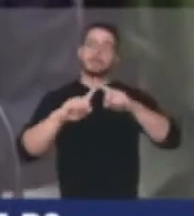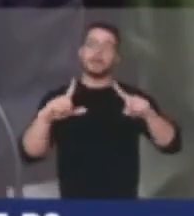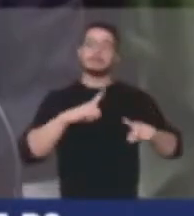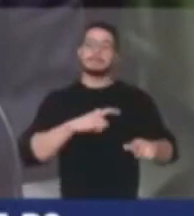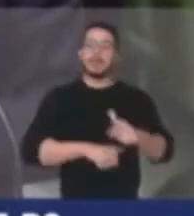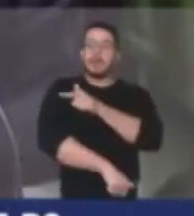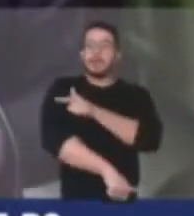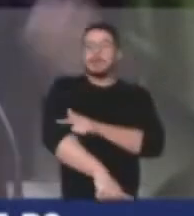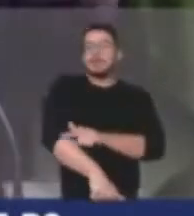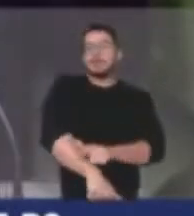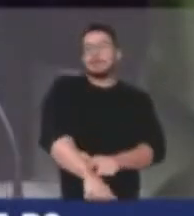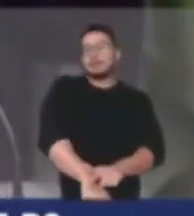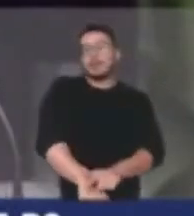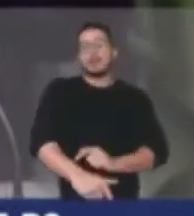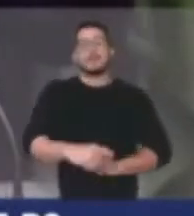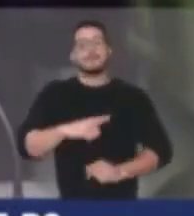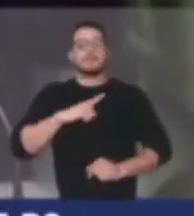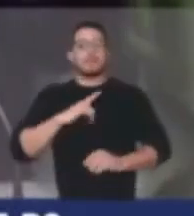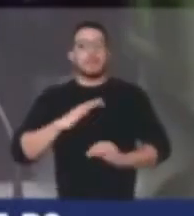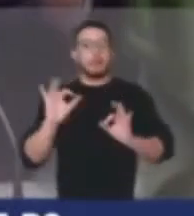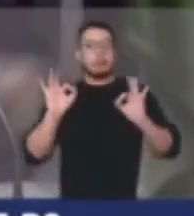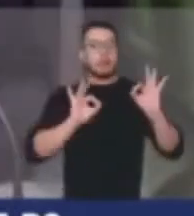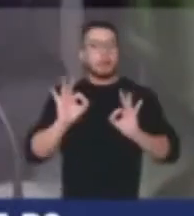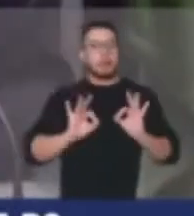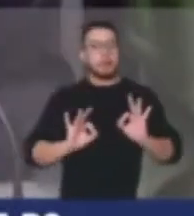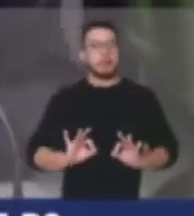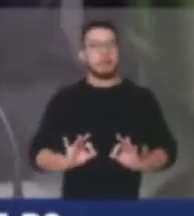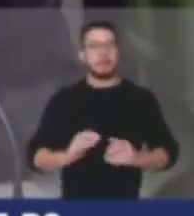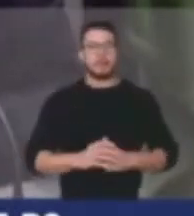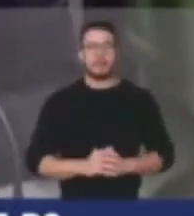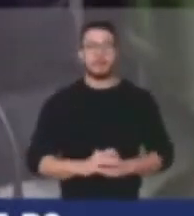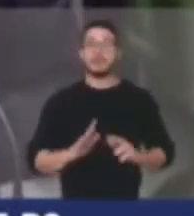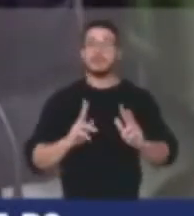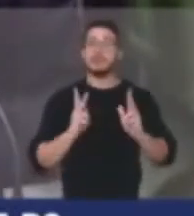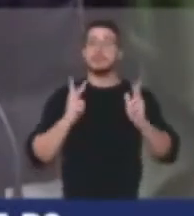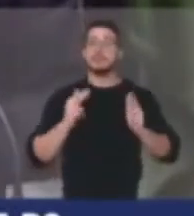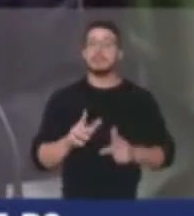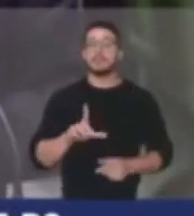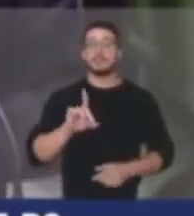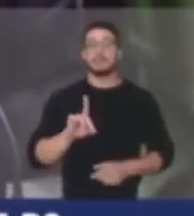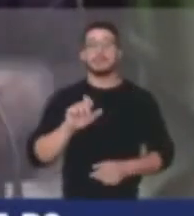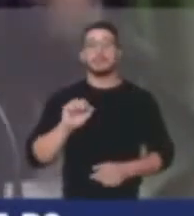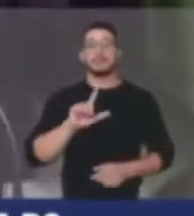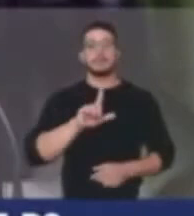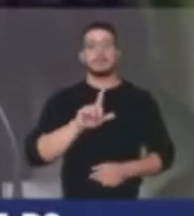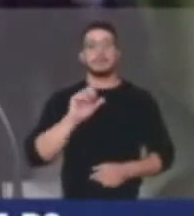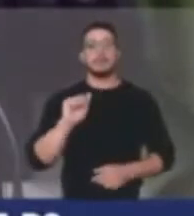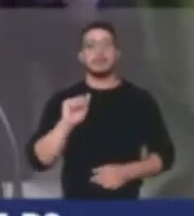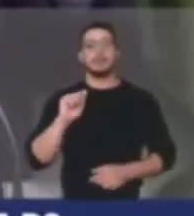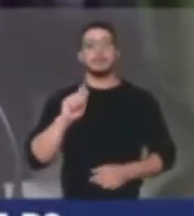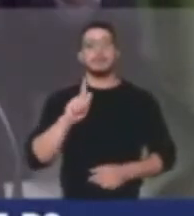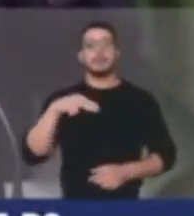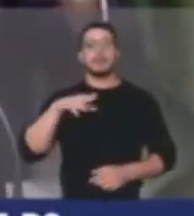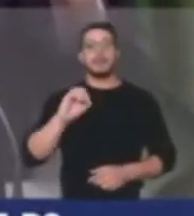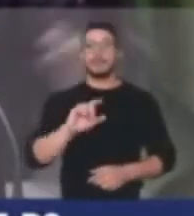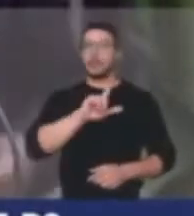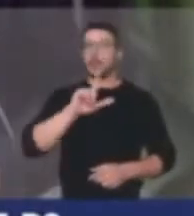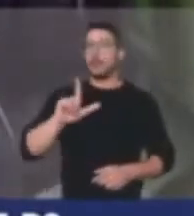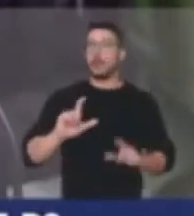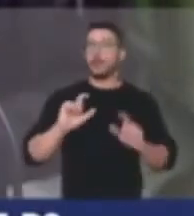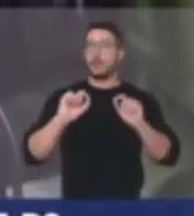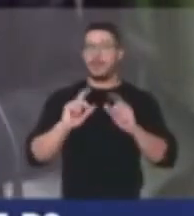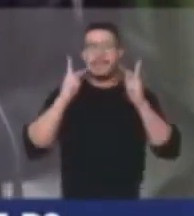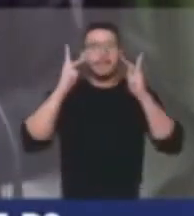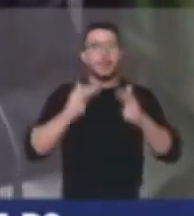de perfume, assim como o Dallagnol é um Carluxo com grife, porque partiu inclusive da Lava